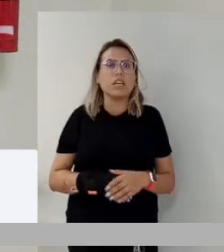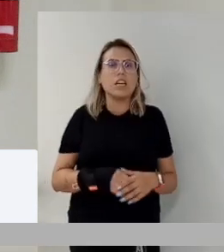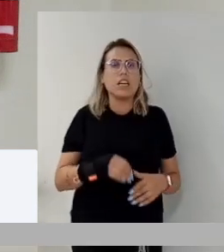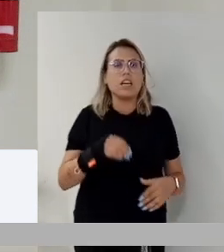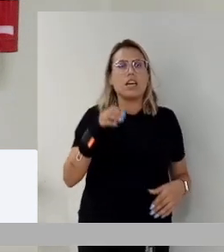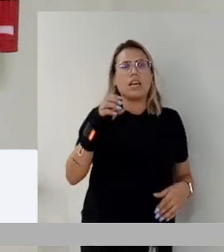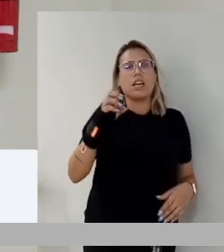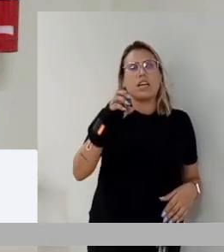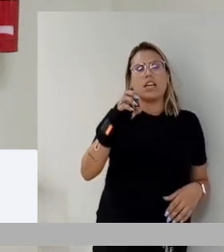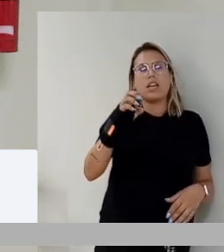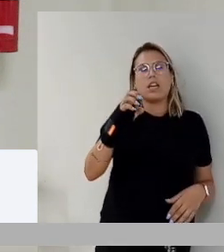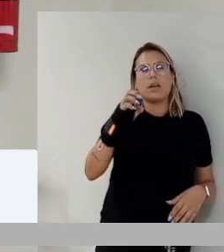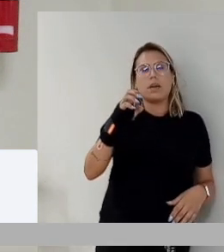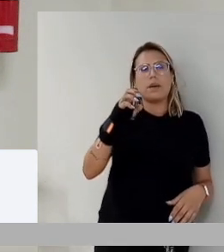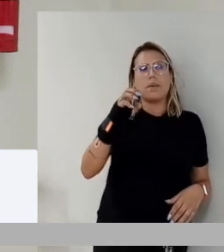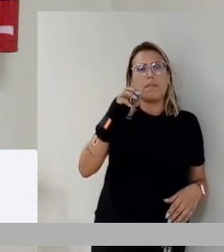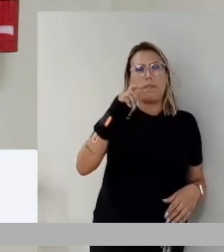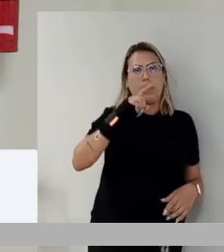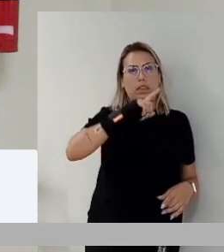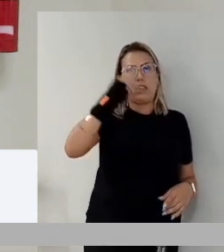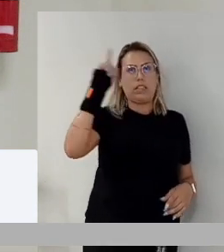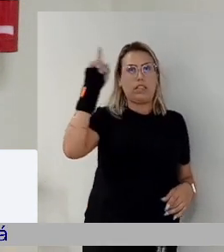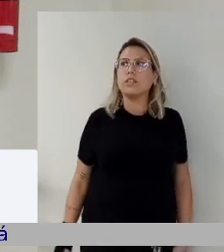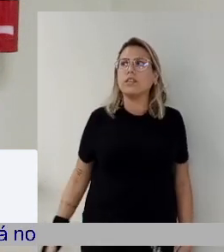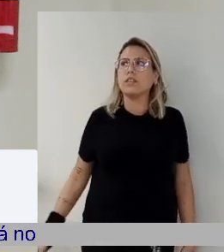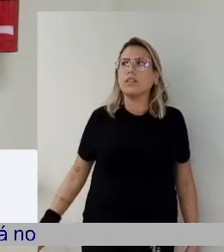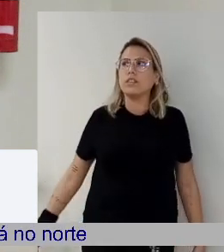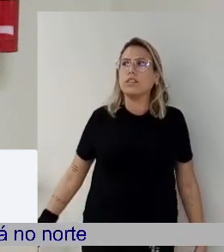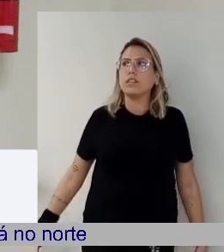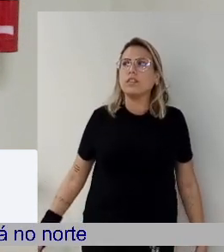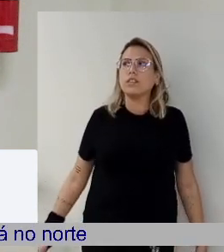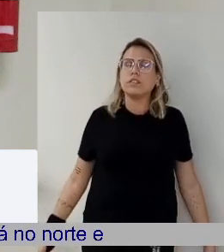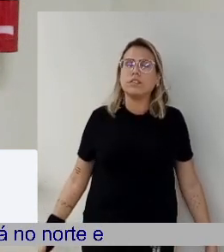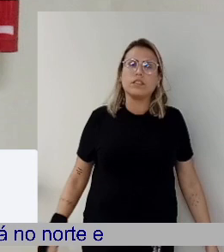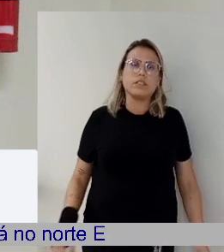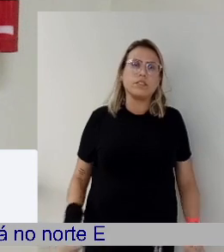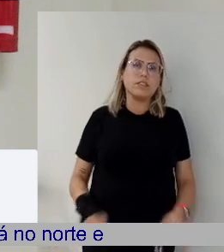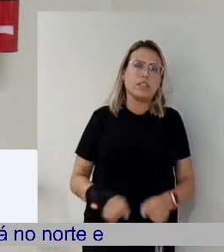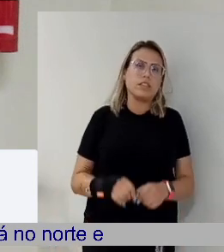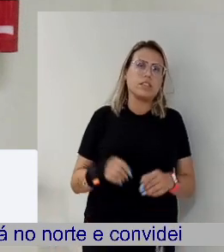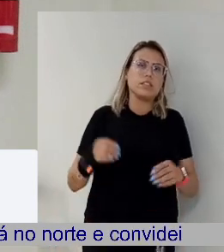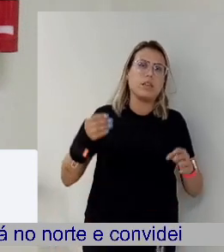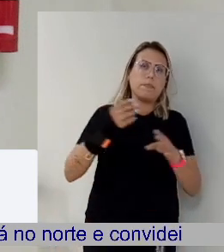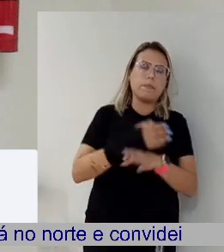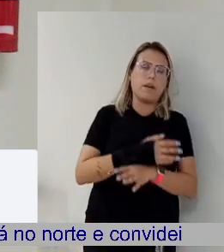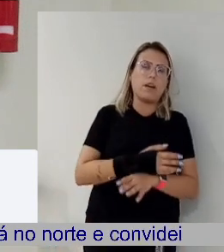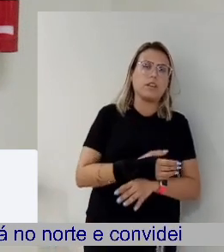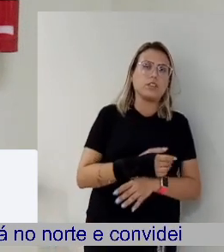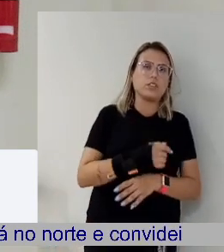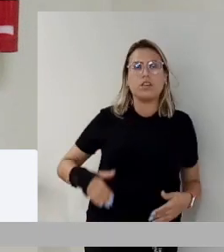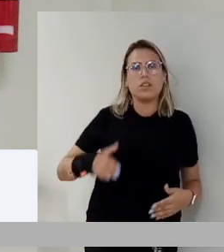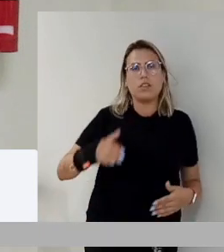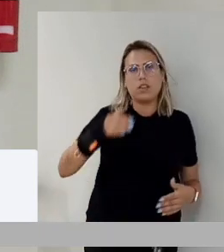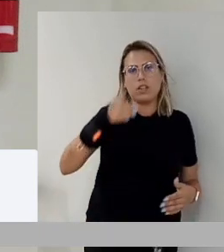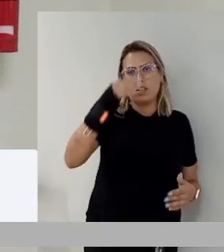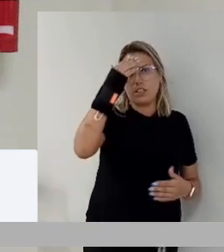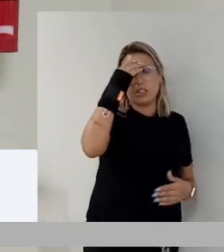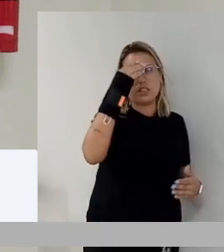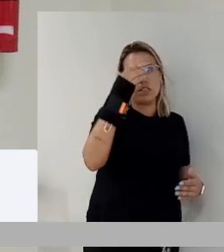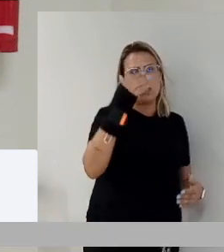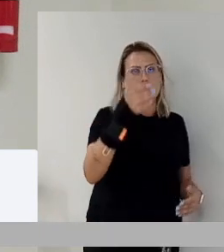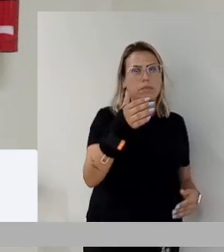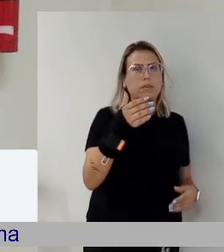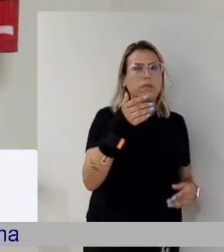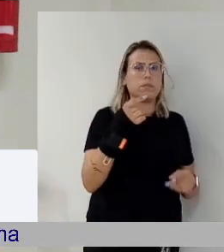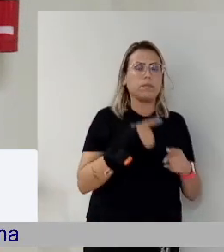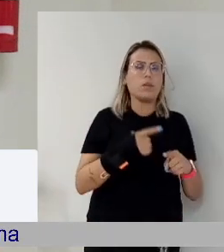Norte e convidei ele para poder fazer parte da Tribuna poder vir fazer o agradecimento porque foi uma